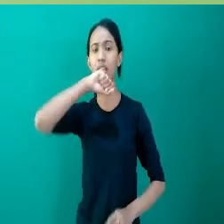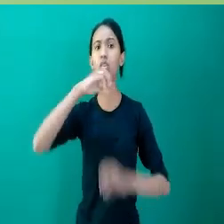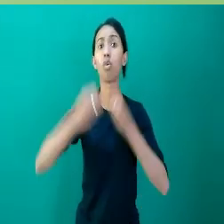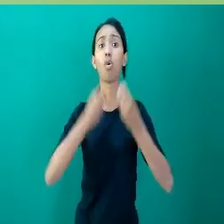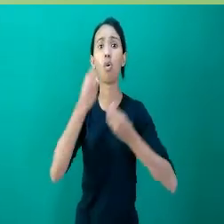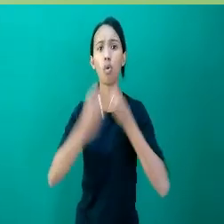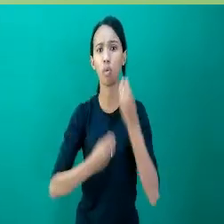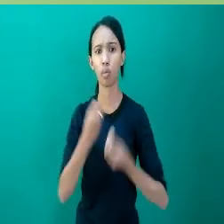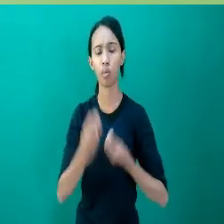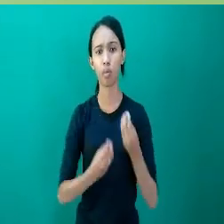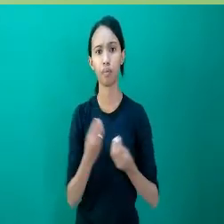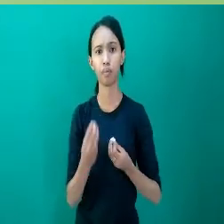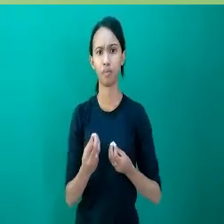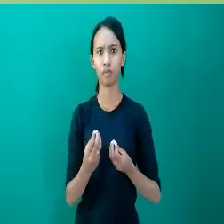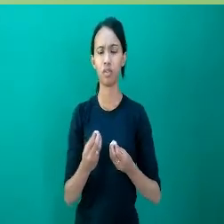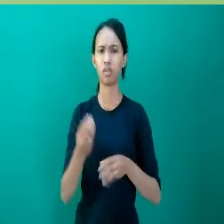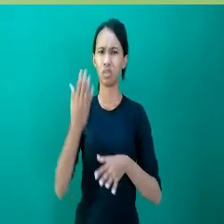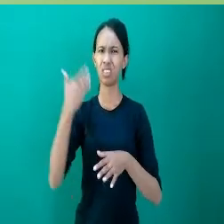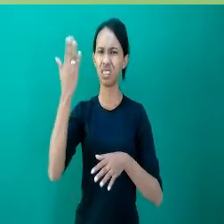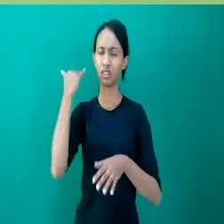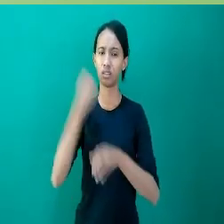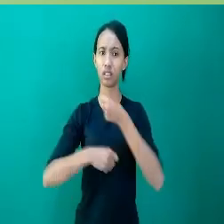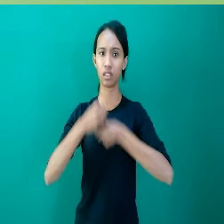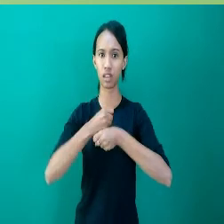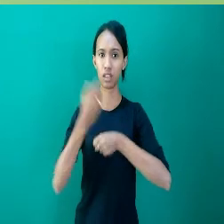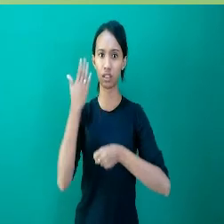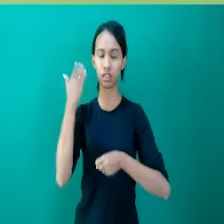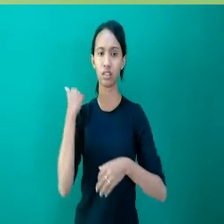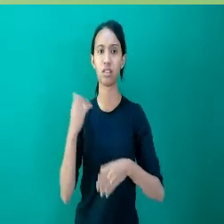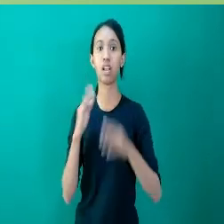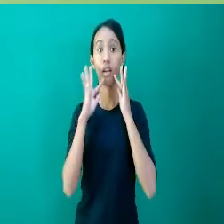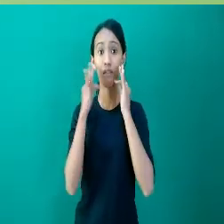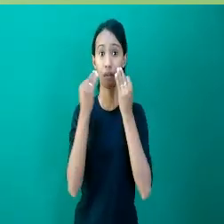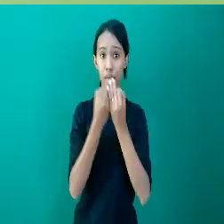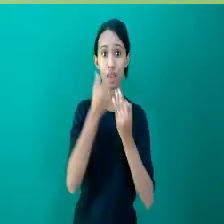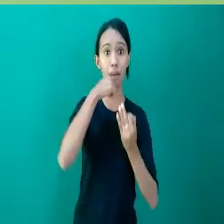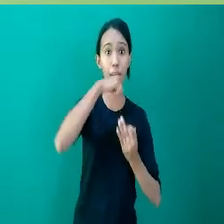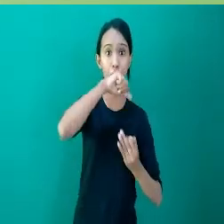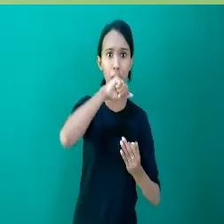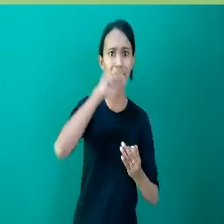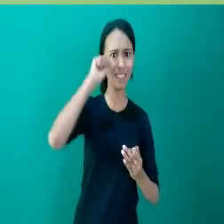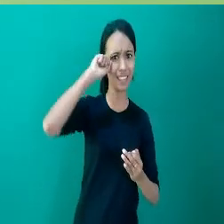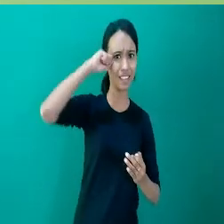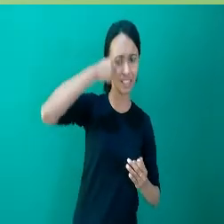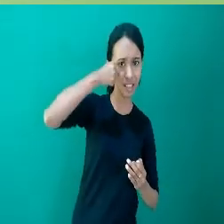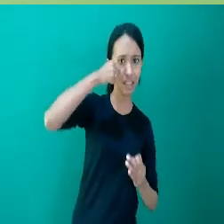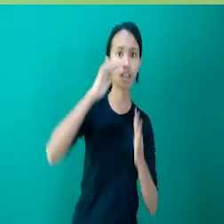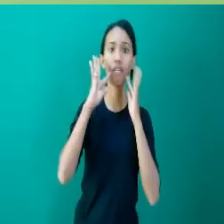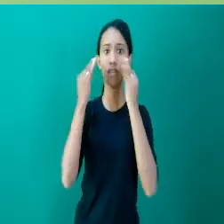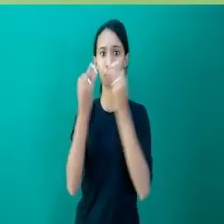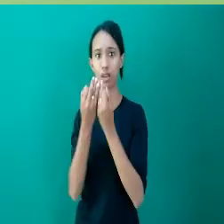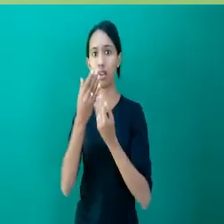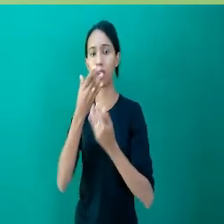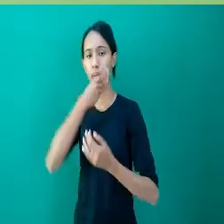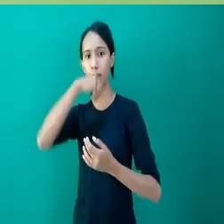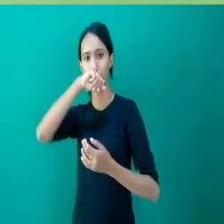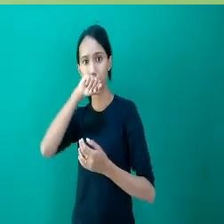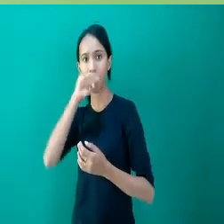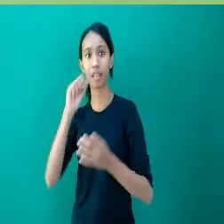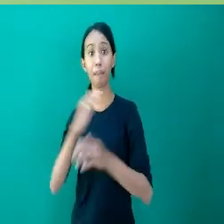que, em tempos atrás, em tempos passados, que a família da minha mãe negra é a família do meu pai branca,